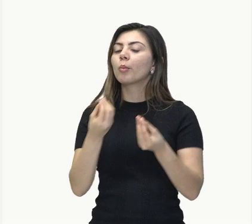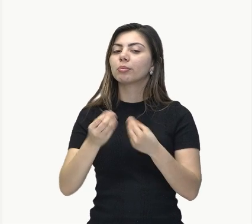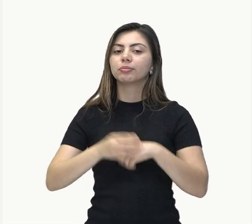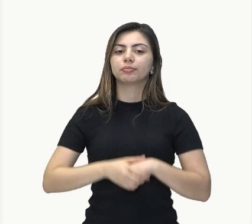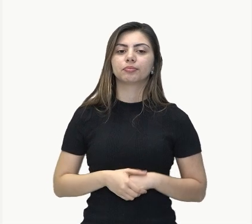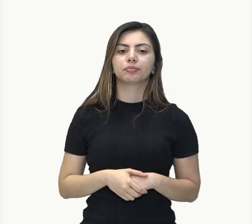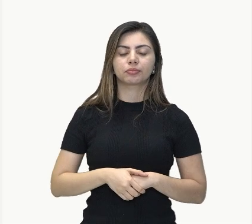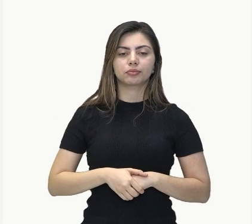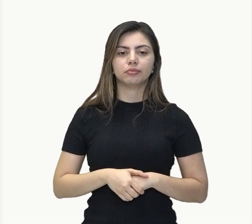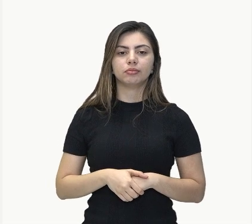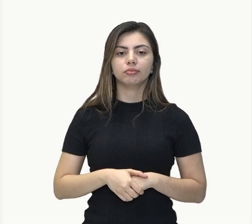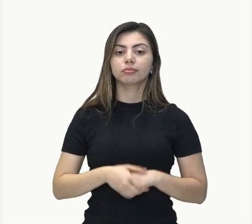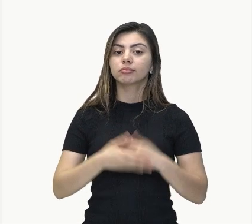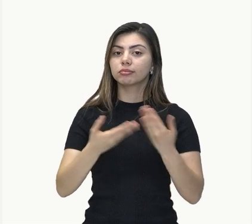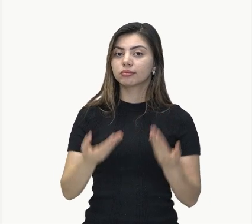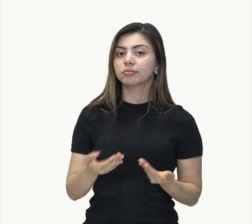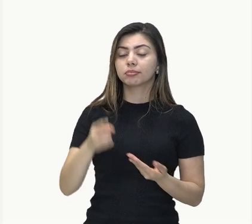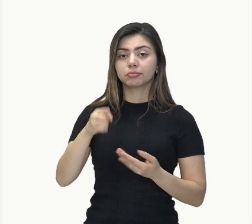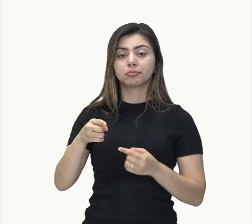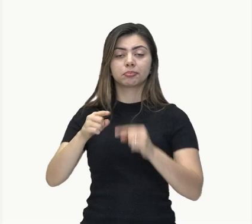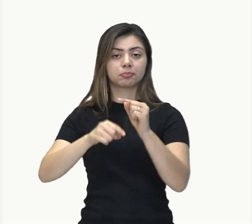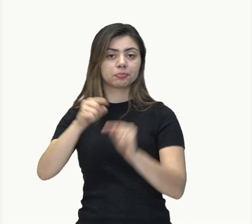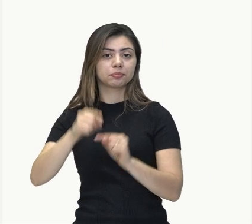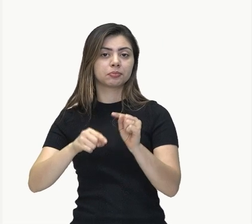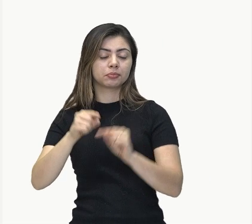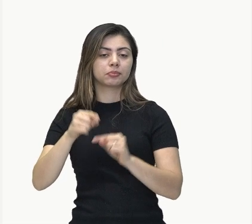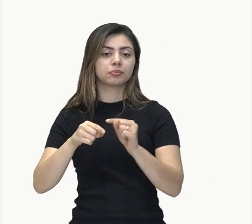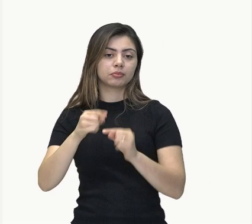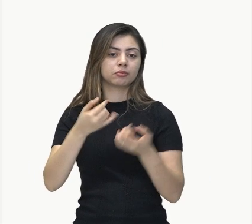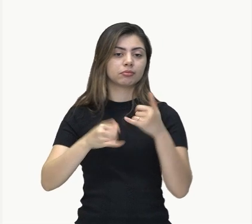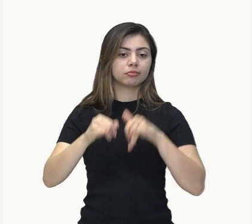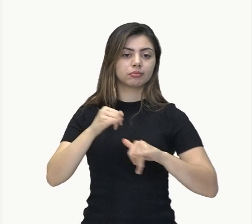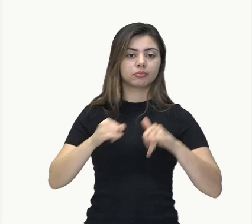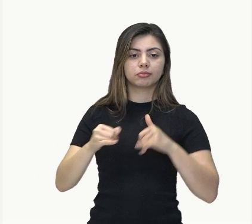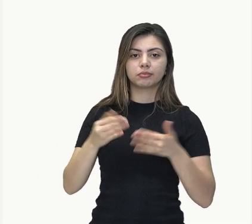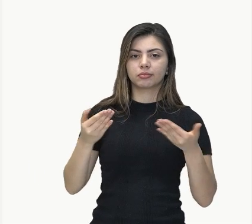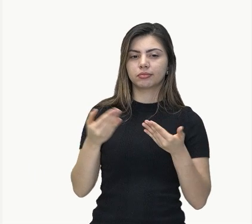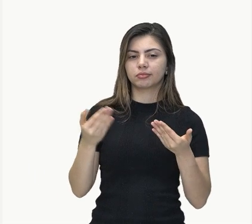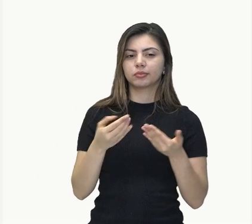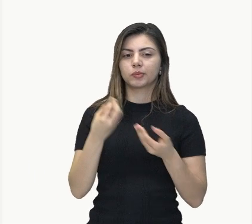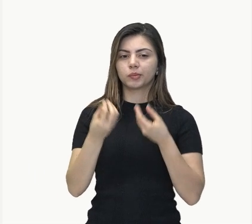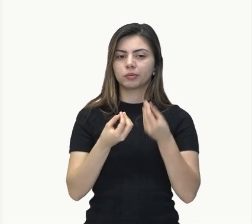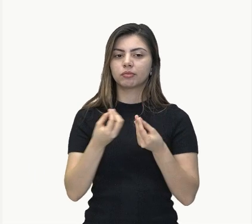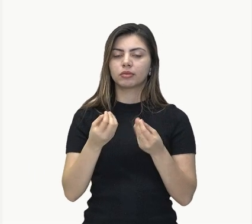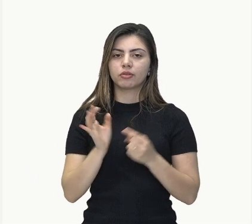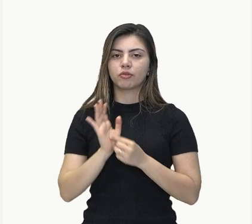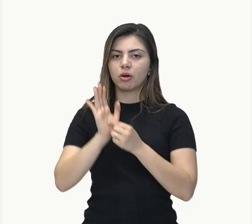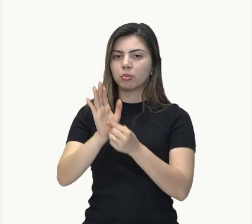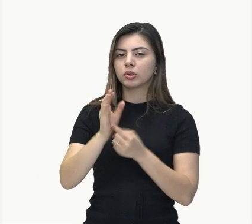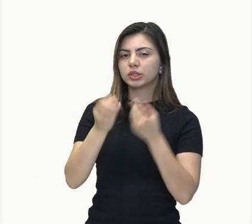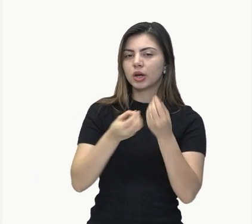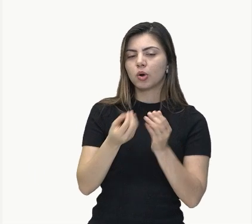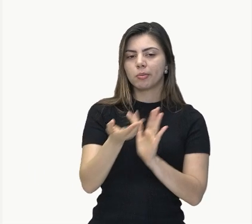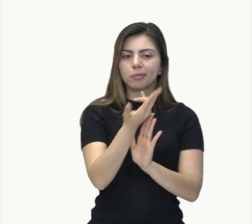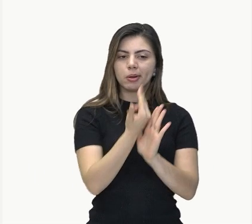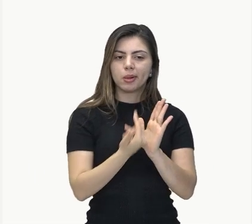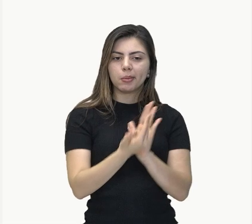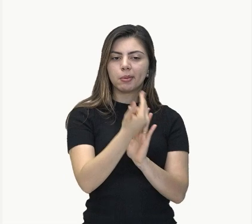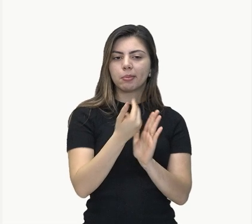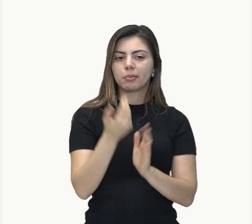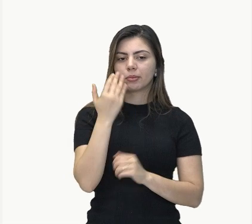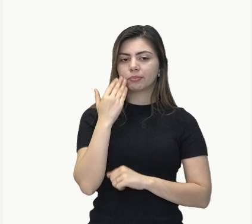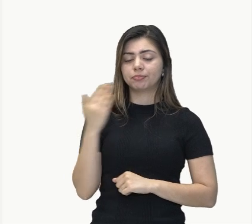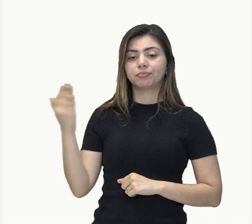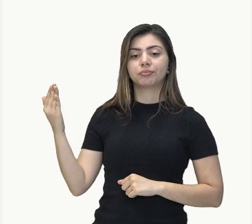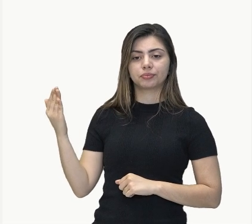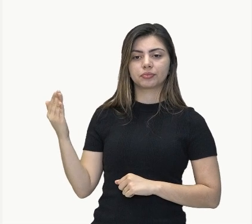Esse composto químico, gente, eu vou colocar aqui na forma estrutural para vocês visualizarem melhor e